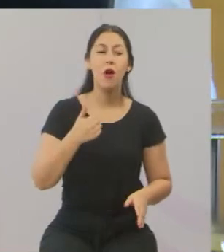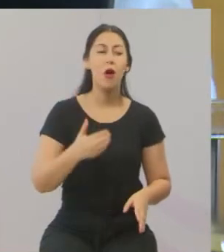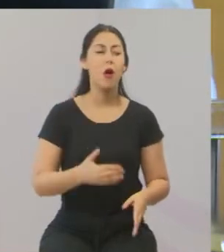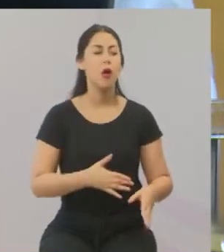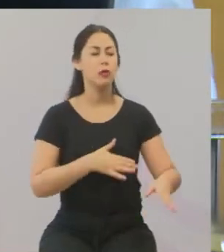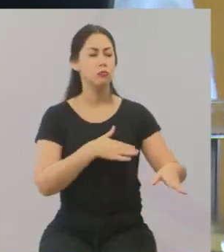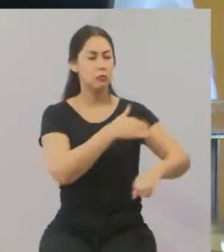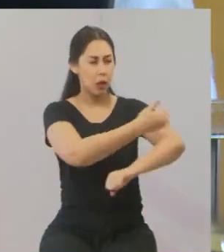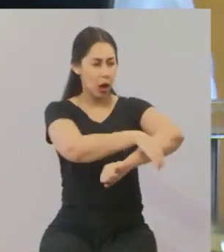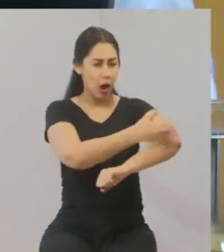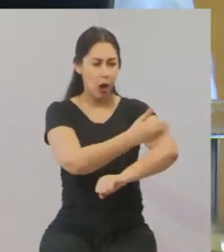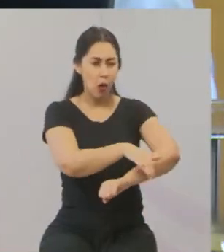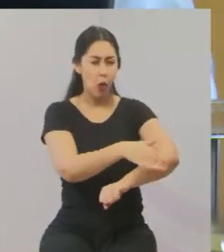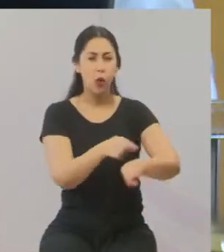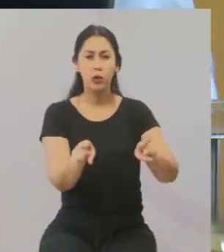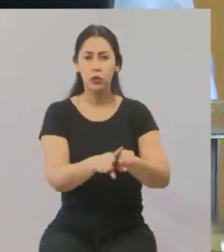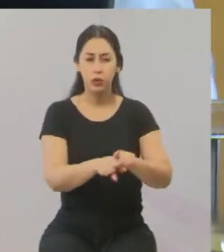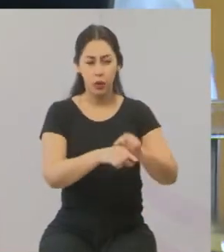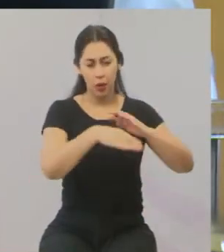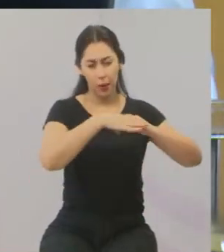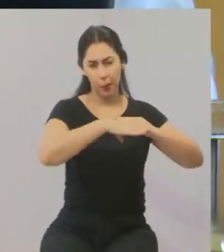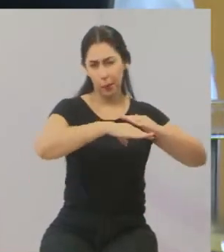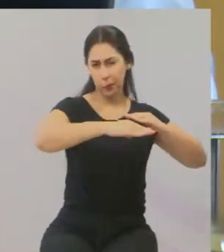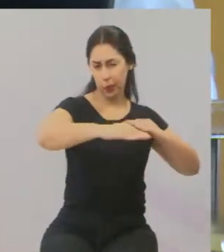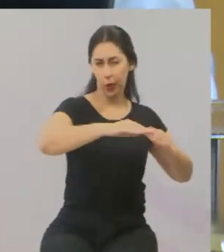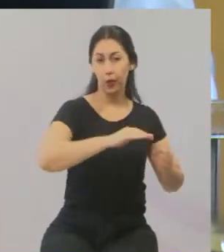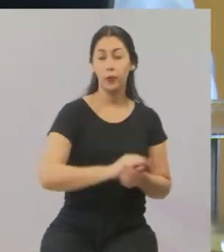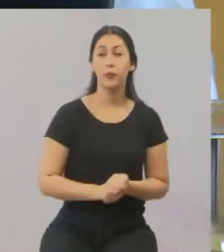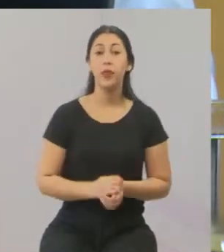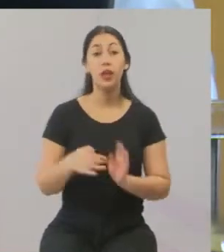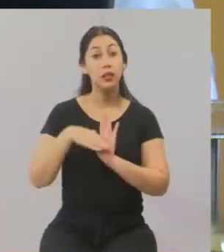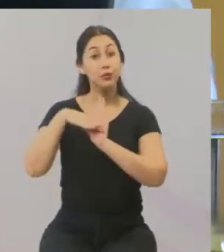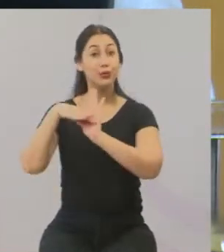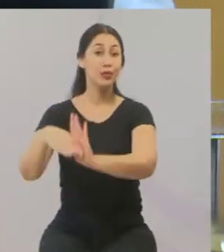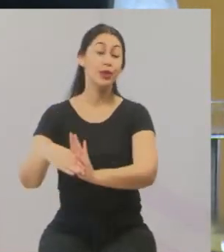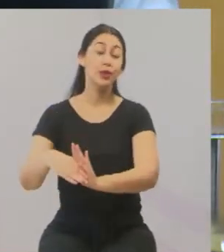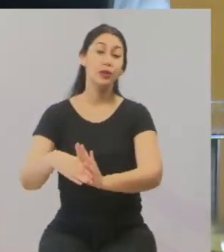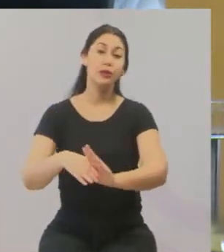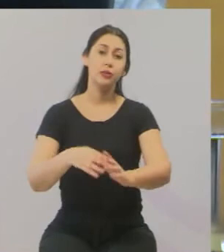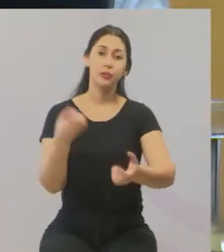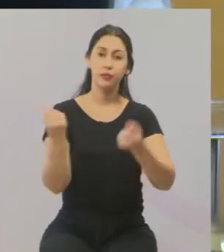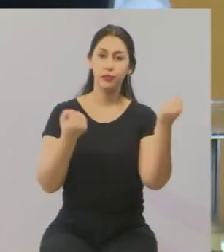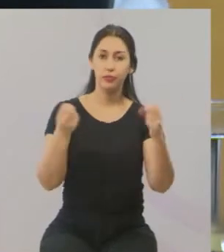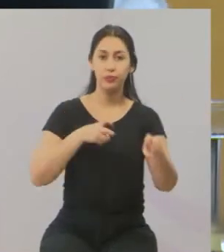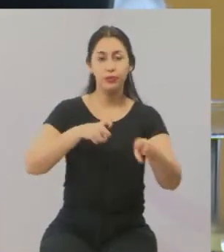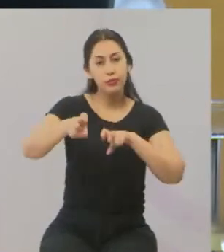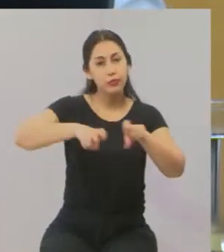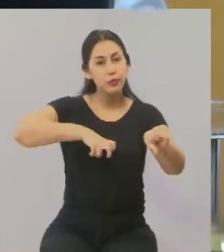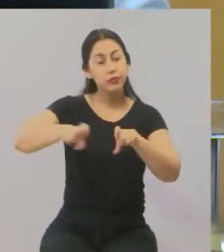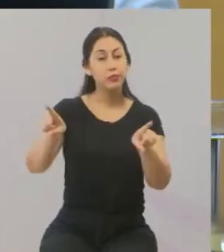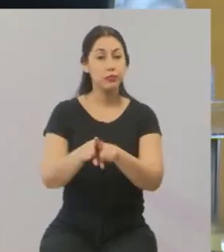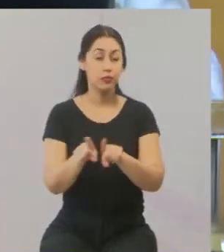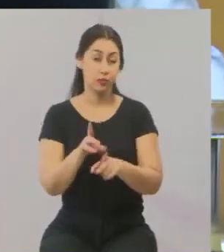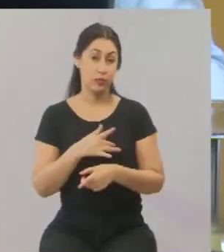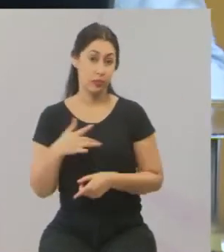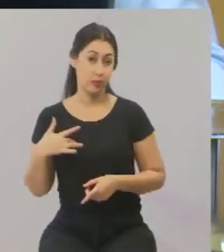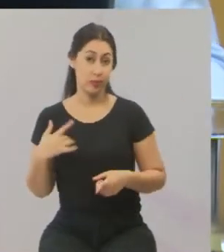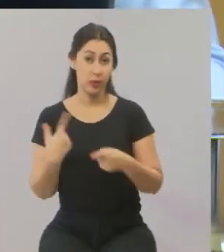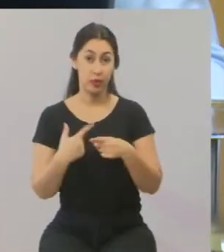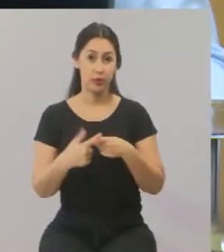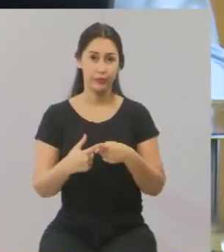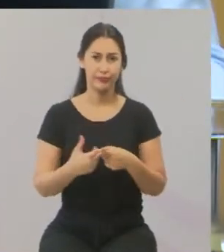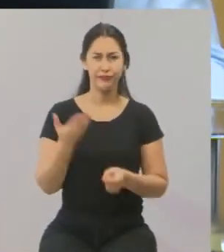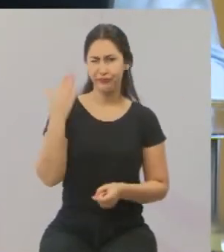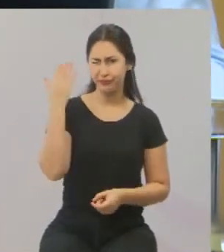e, em específico, ao asfalto, colaborando com a questão da saúde e trânsito acessível, pois as obras anteriores acabaram com a